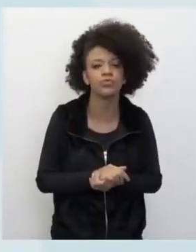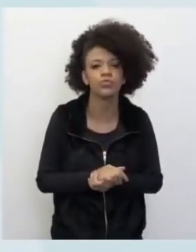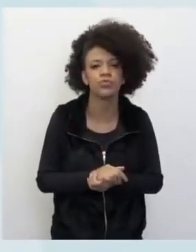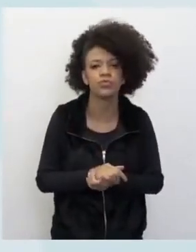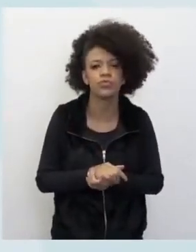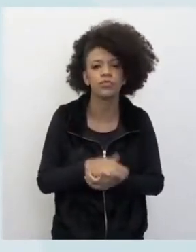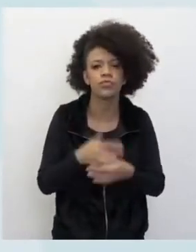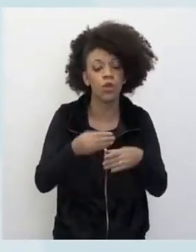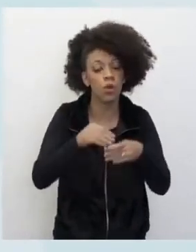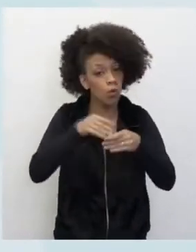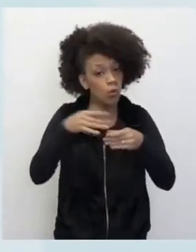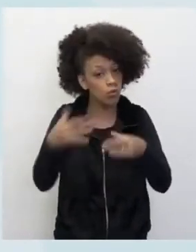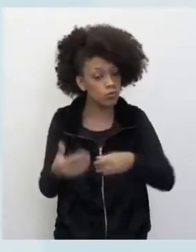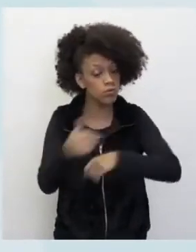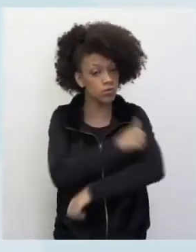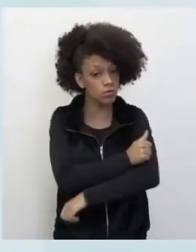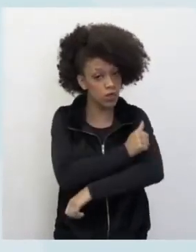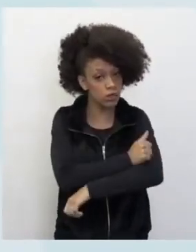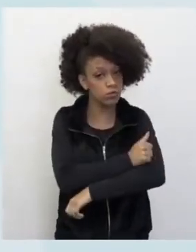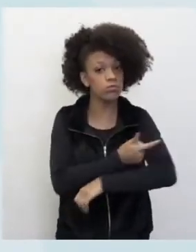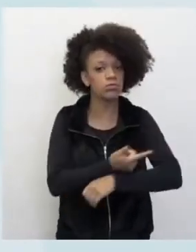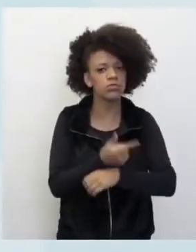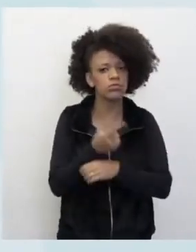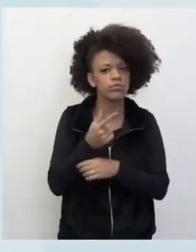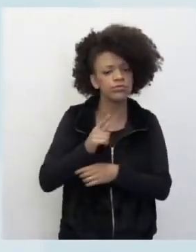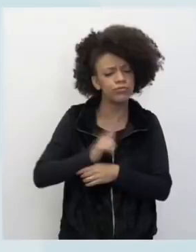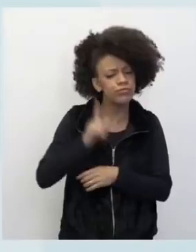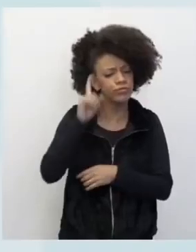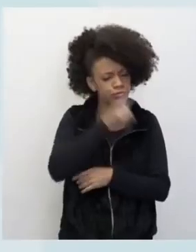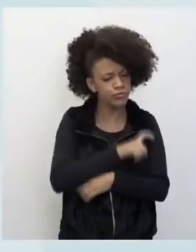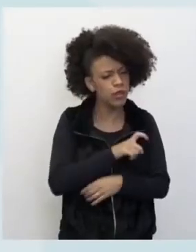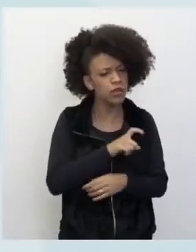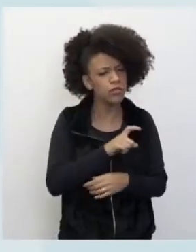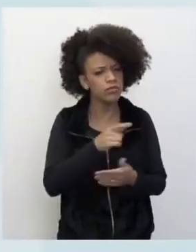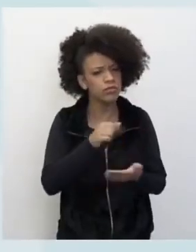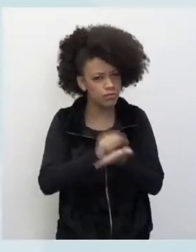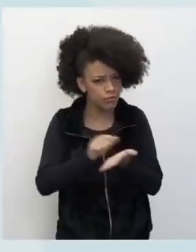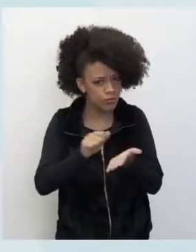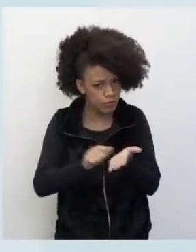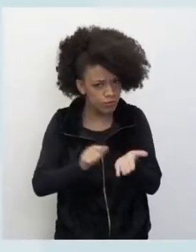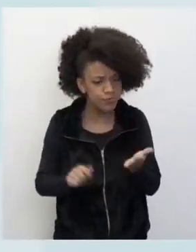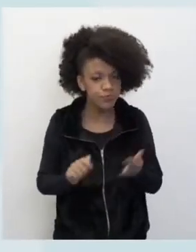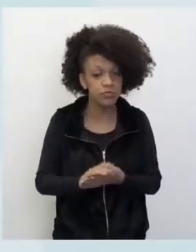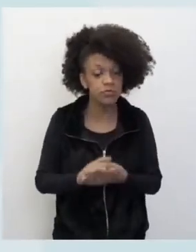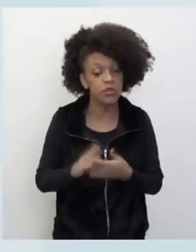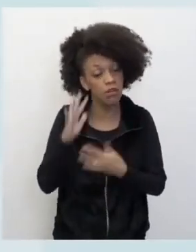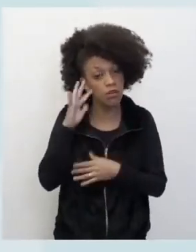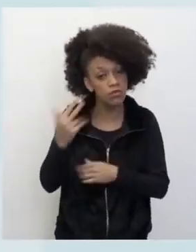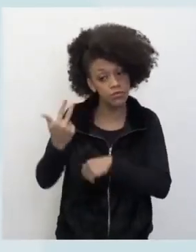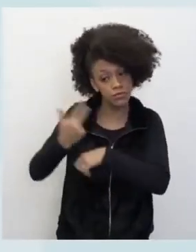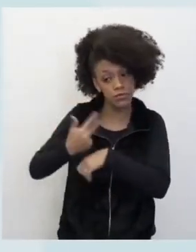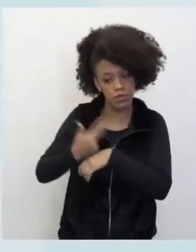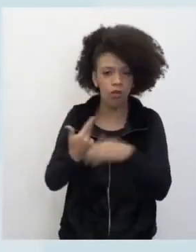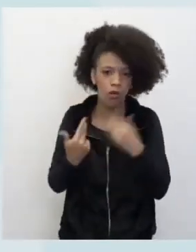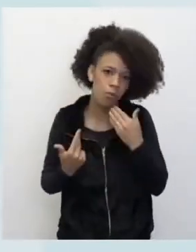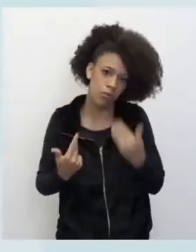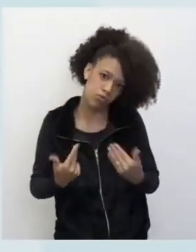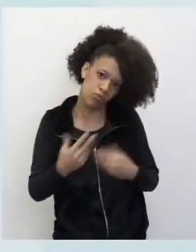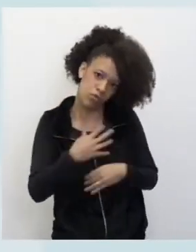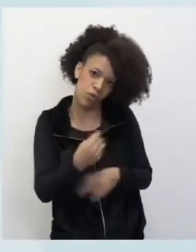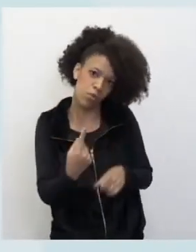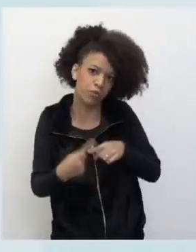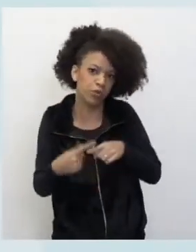um conteúdo que os meus alunos estavam com dificuldade. Resolvi gravar um vídeo. Pedi ajuda para minha filha, porque eu não tinha